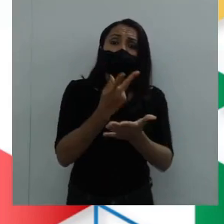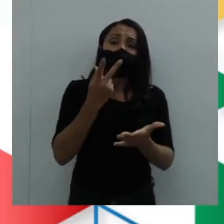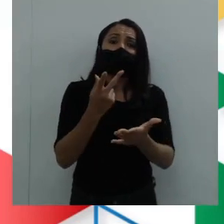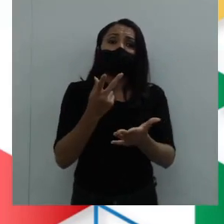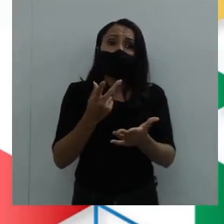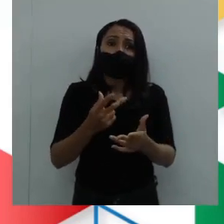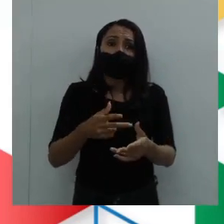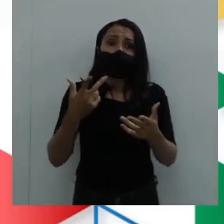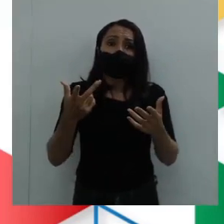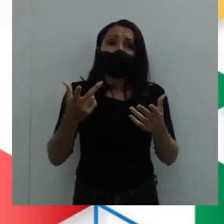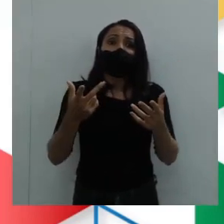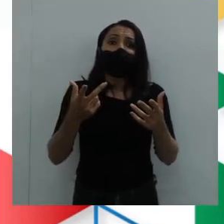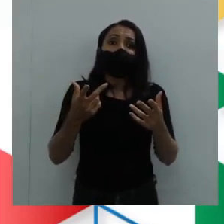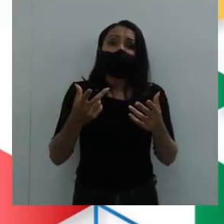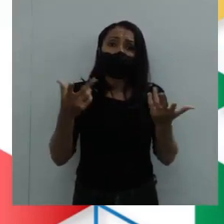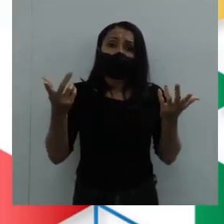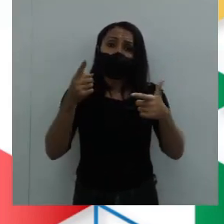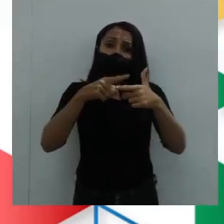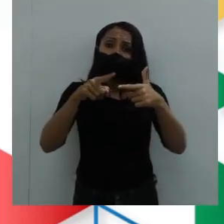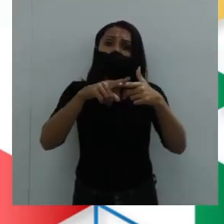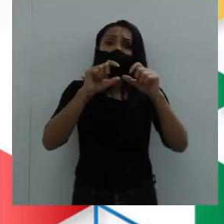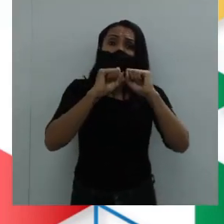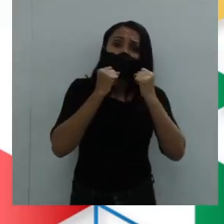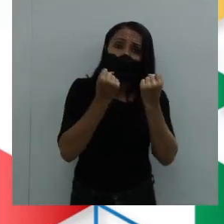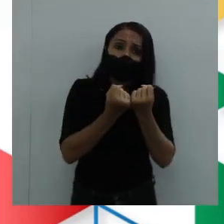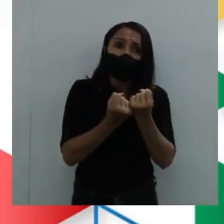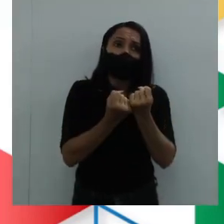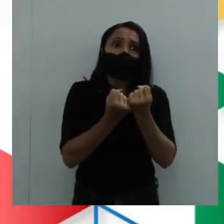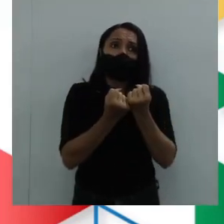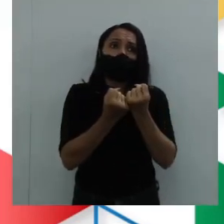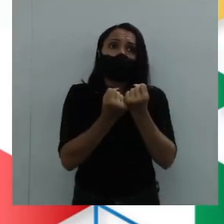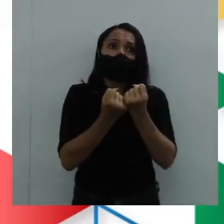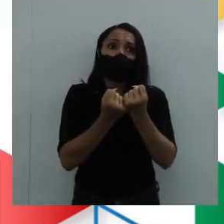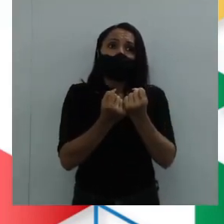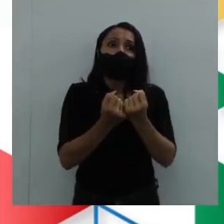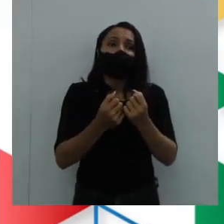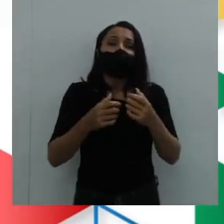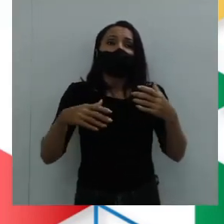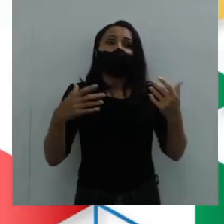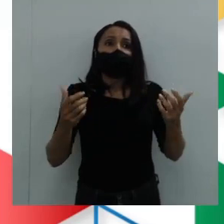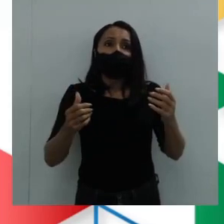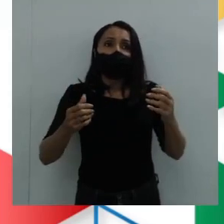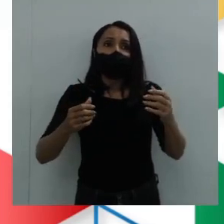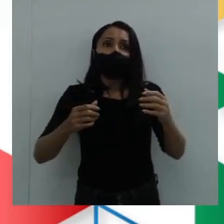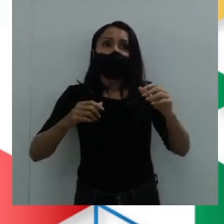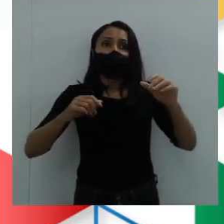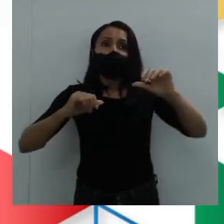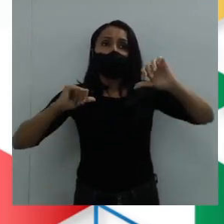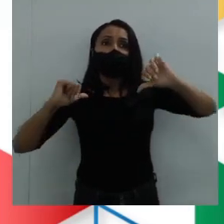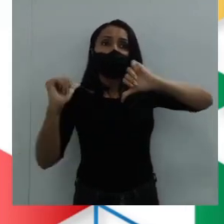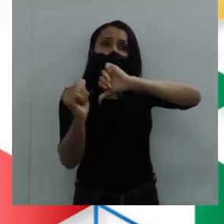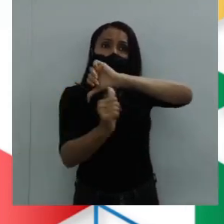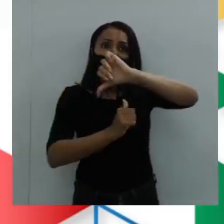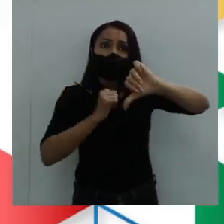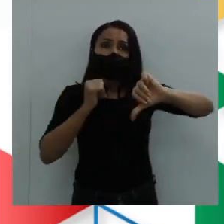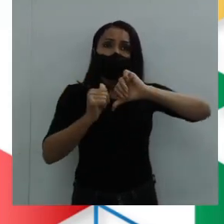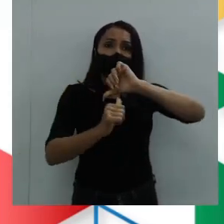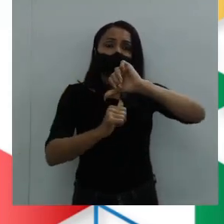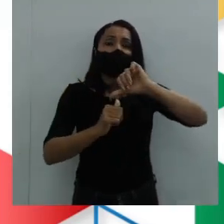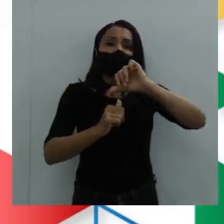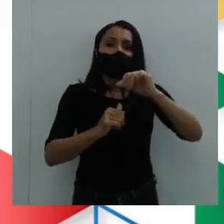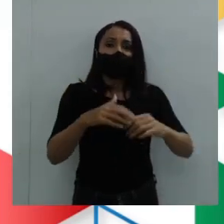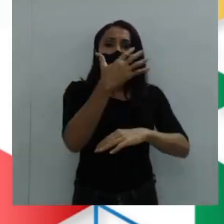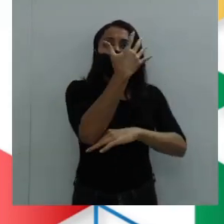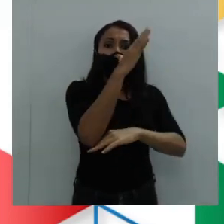alterações sociais. Então, a gente tem a questão aí das modificações, no caso, de vegetação de